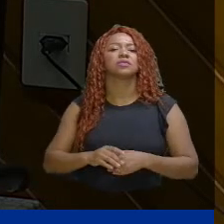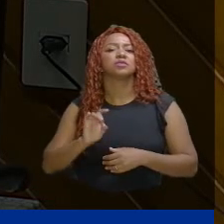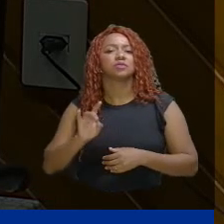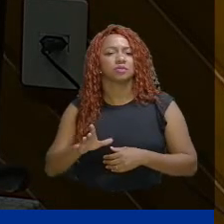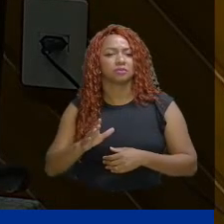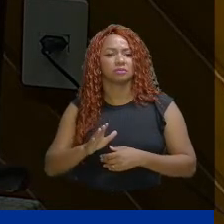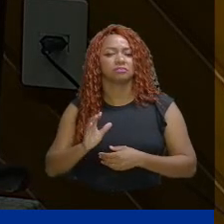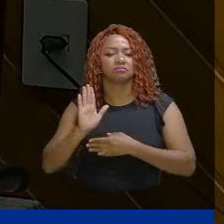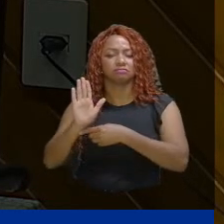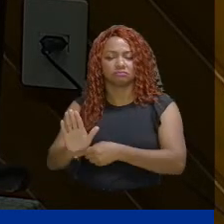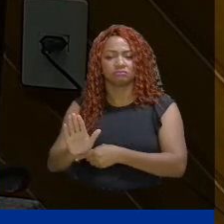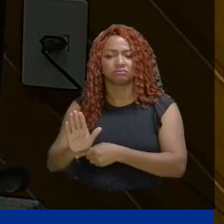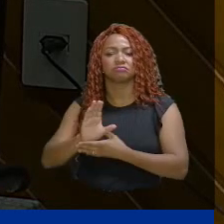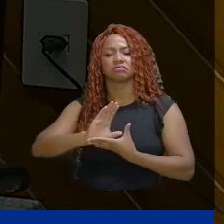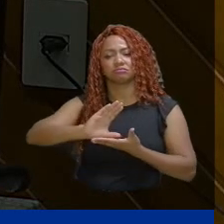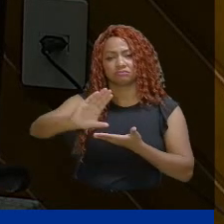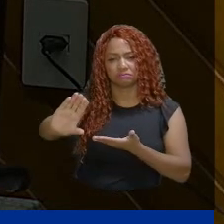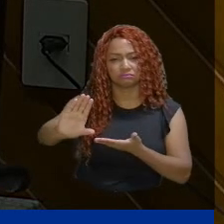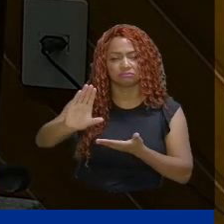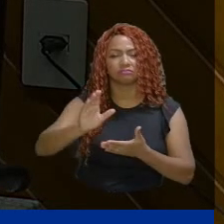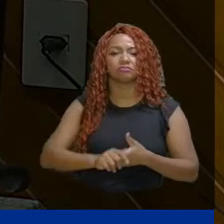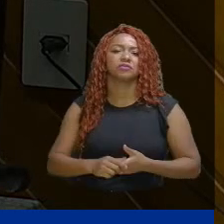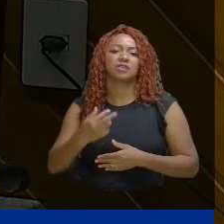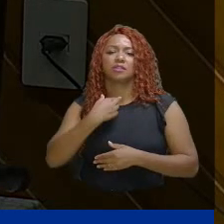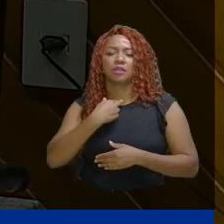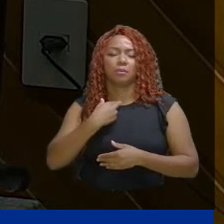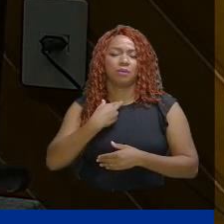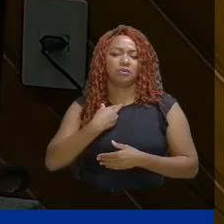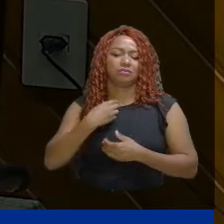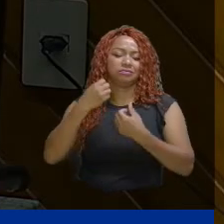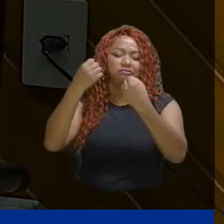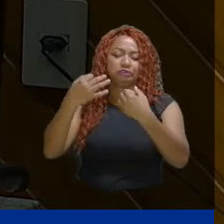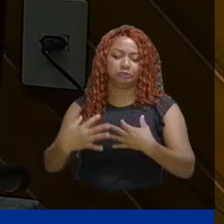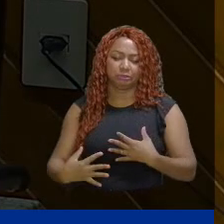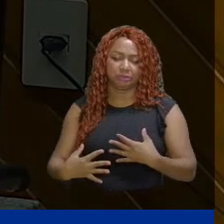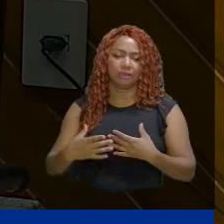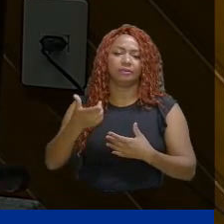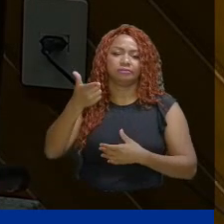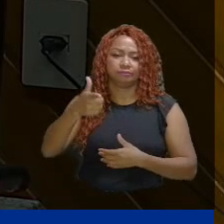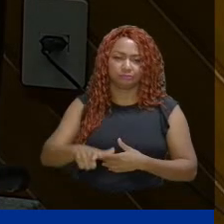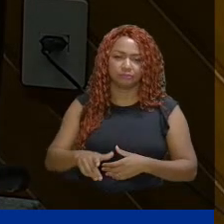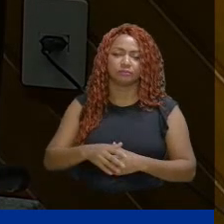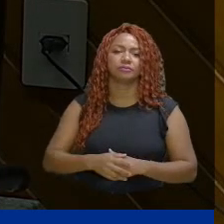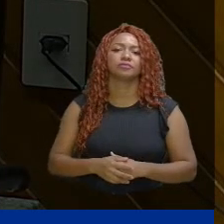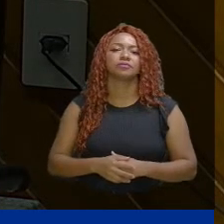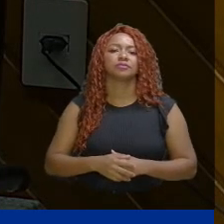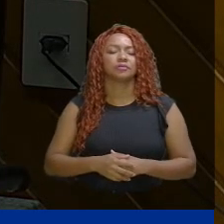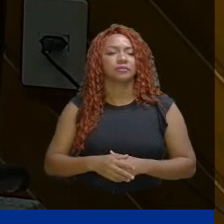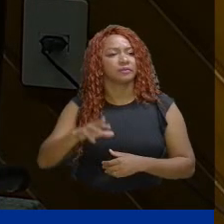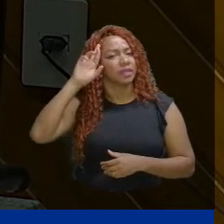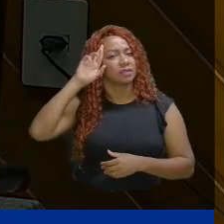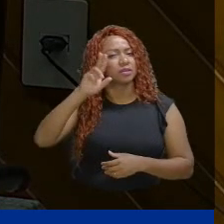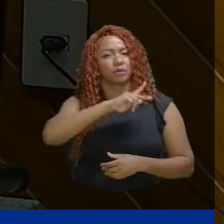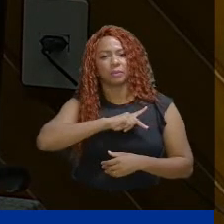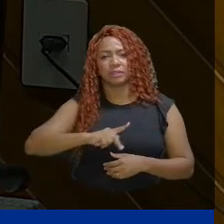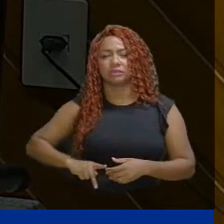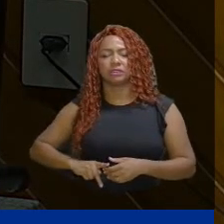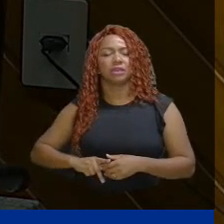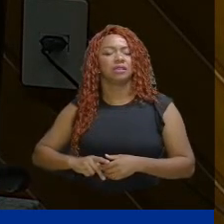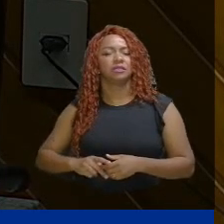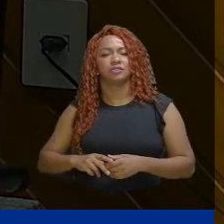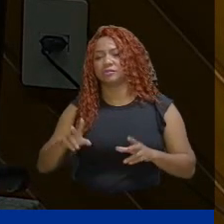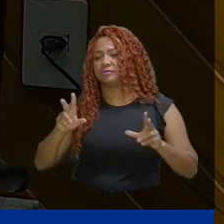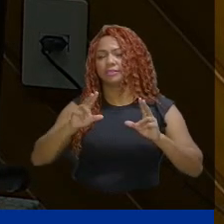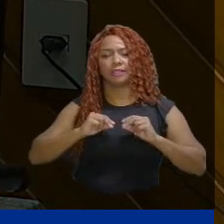o benefício, restando assim irretocável esse ponto. Essa alegação, senhor presidente, ela não merece acolhimento.